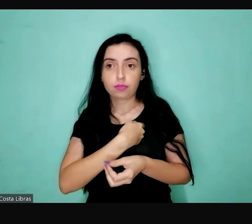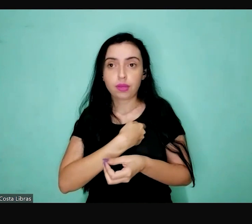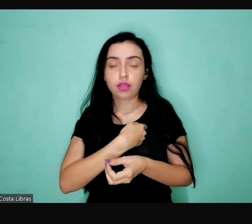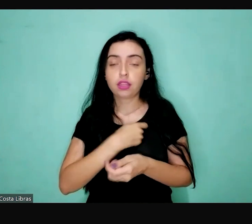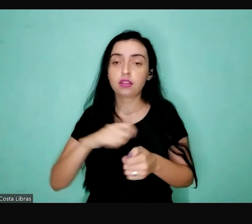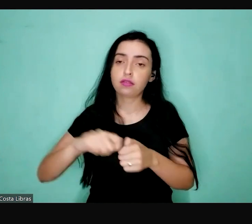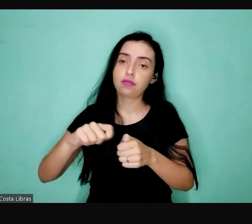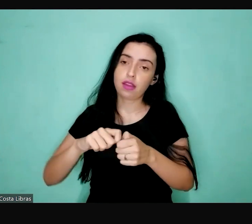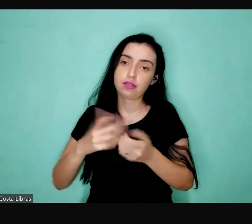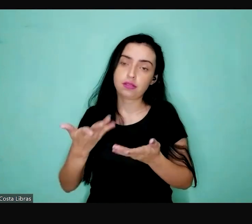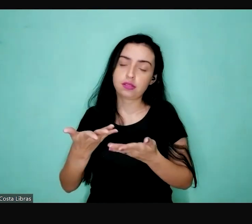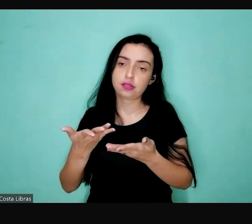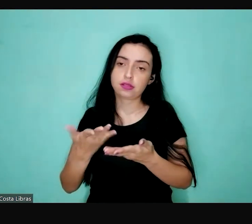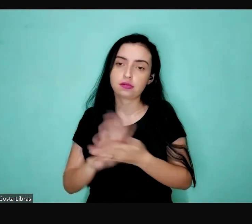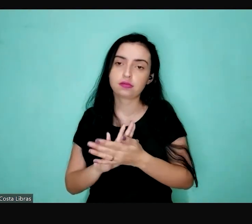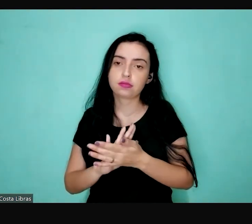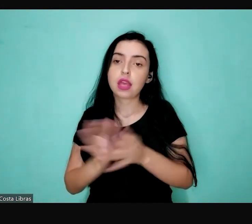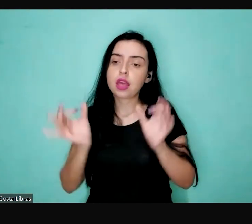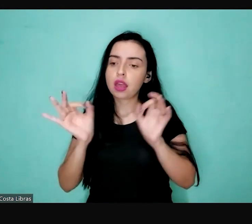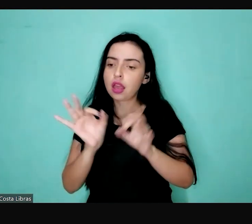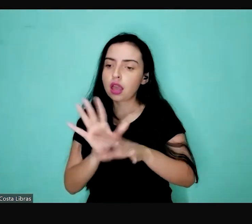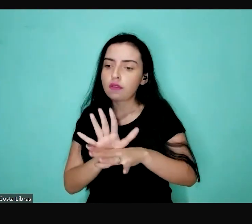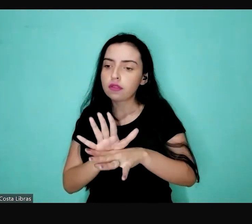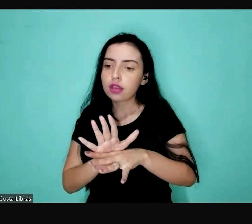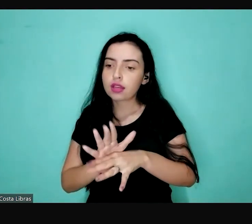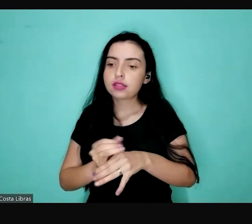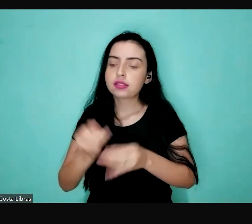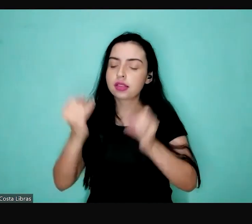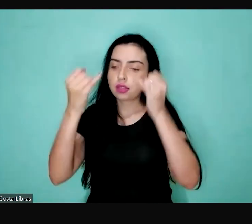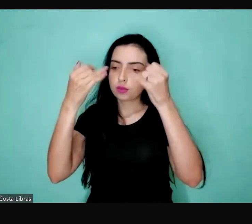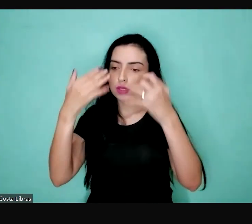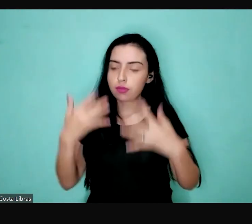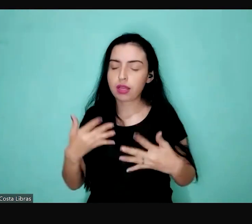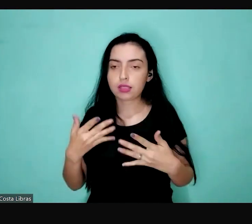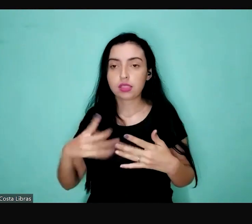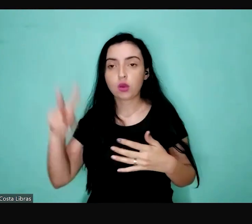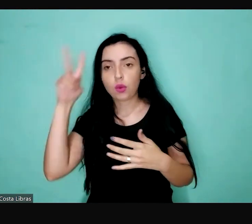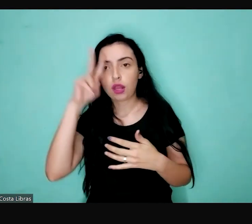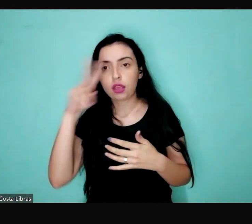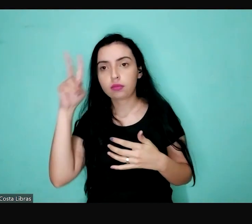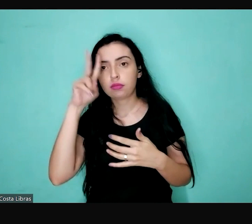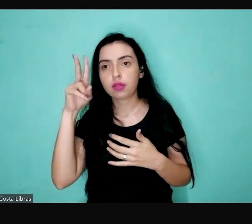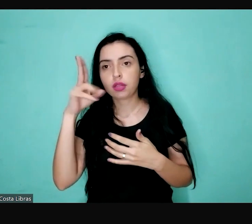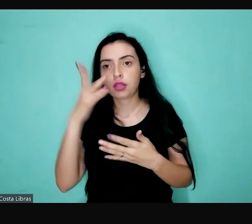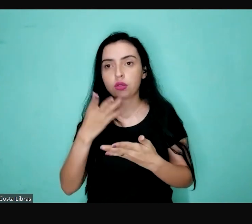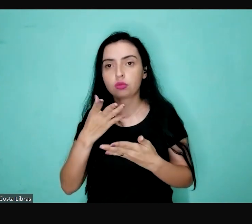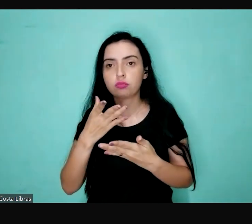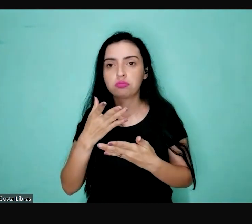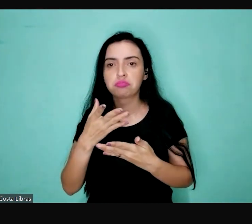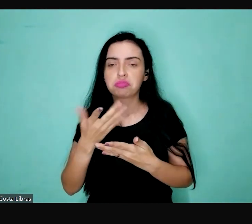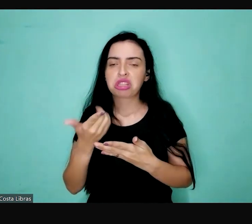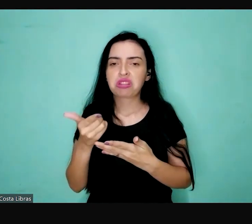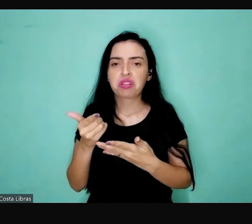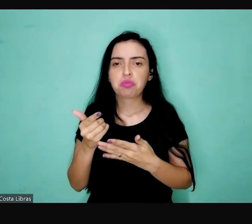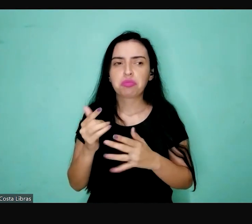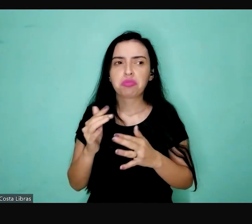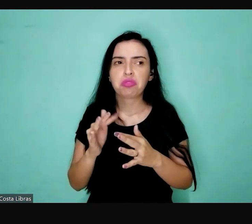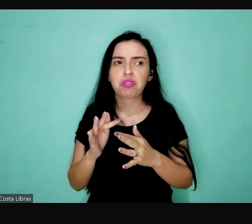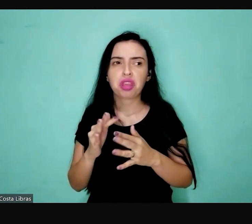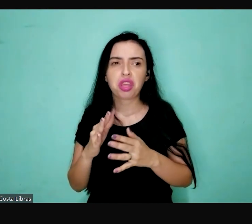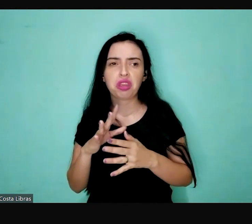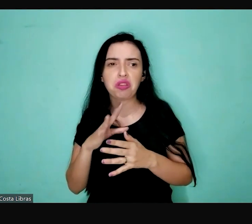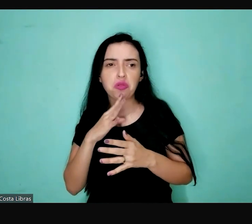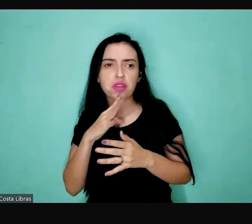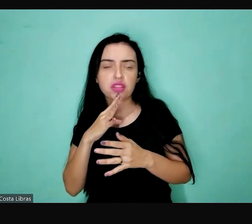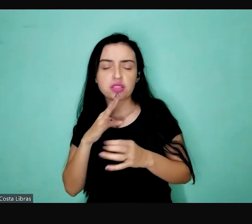me permito concluir essa introdução só lembrando para quem não tem muita familiaridade com o